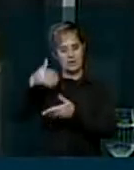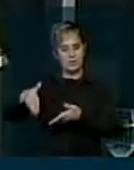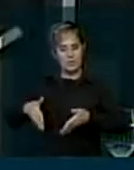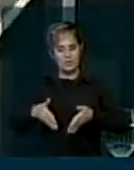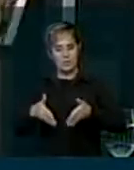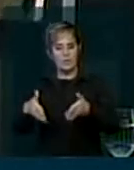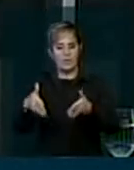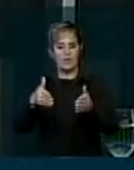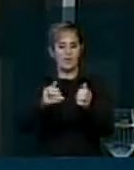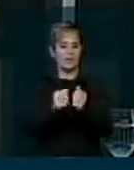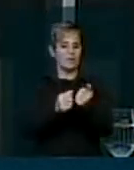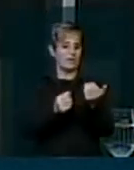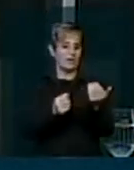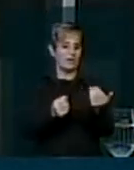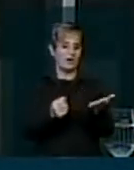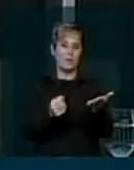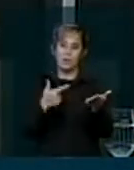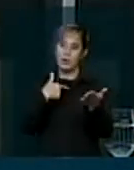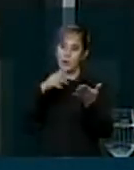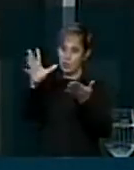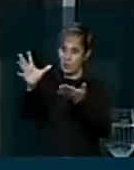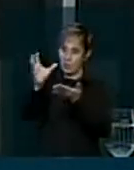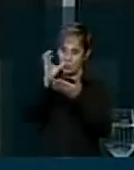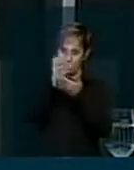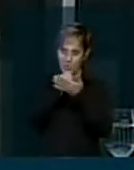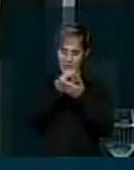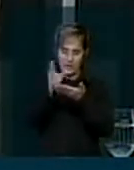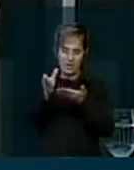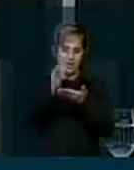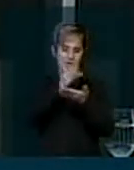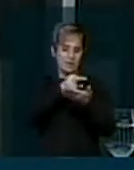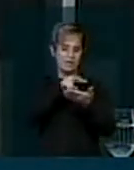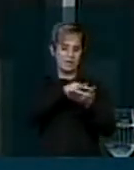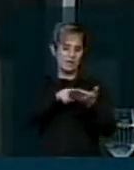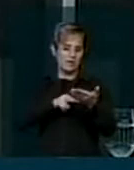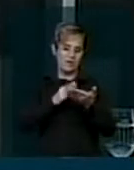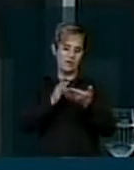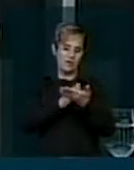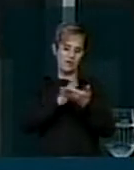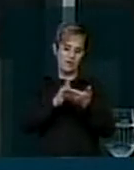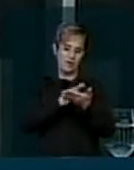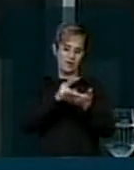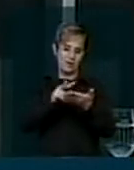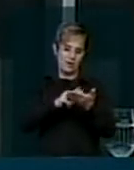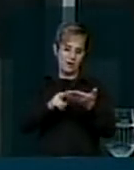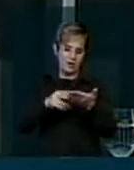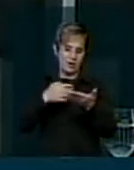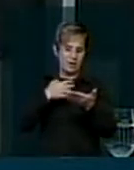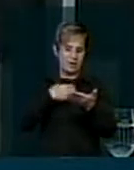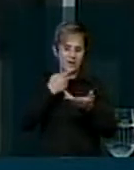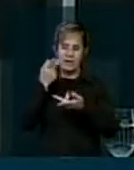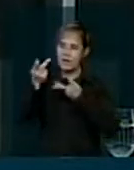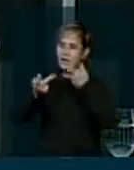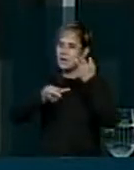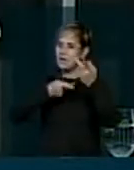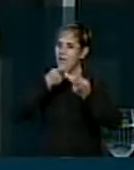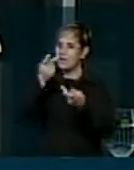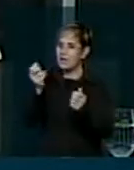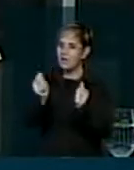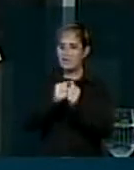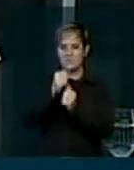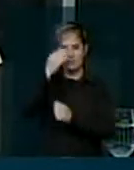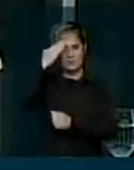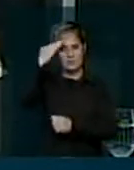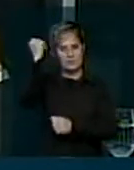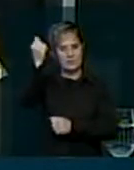que tem, e logo que eu peguei esse livro na minha estante para compartilhar dessa sabedoria desse